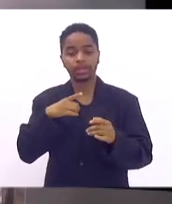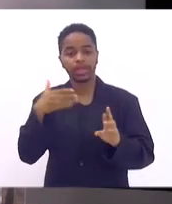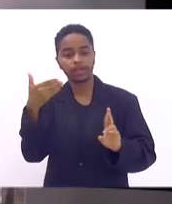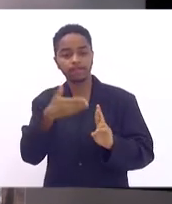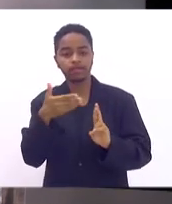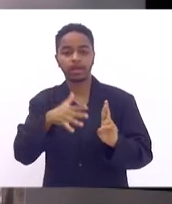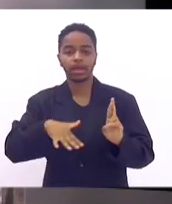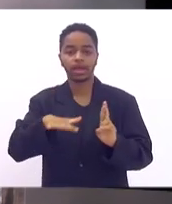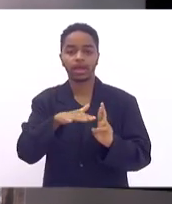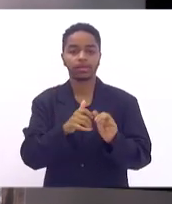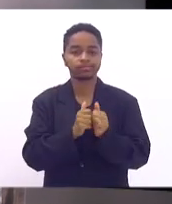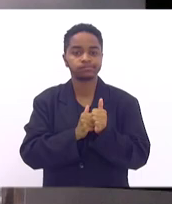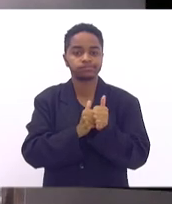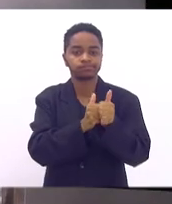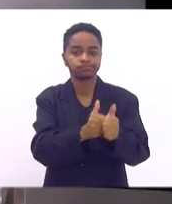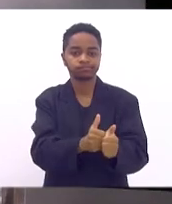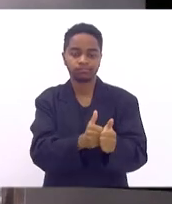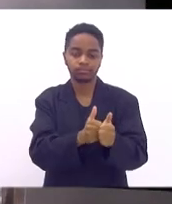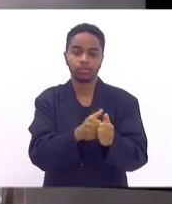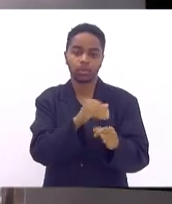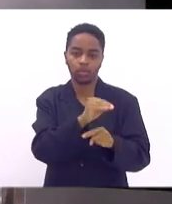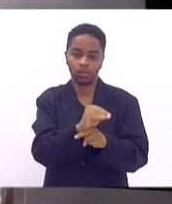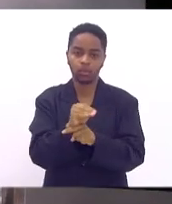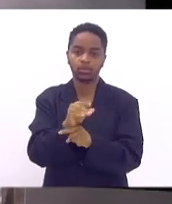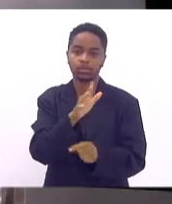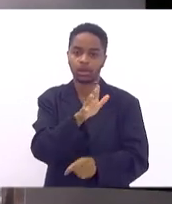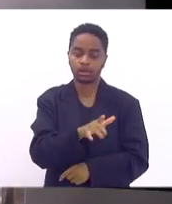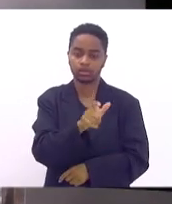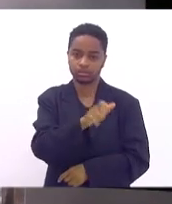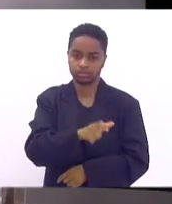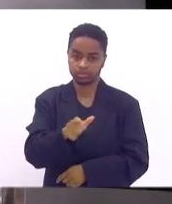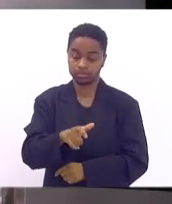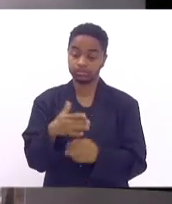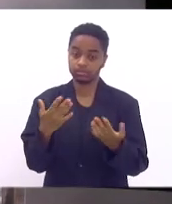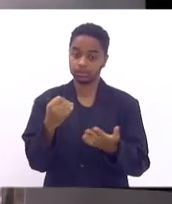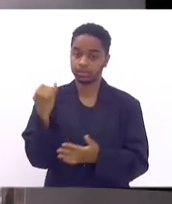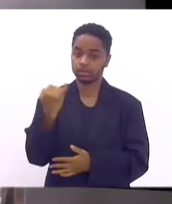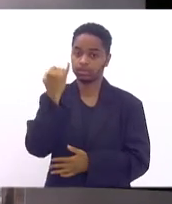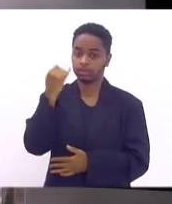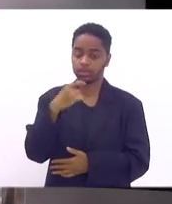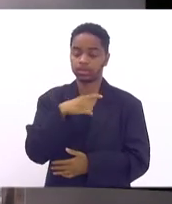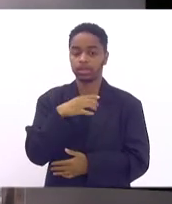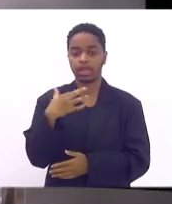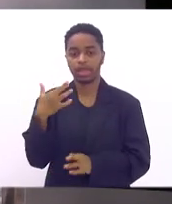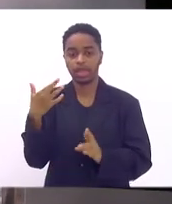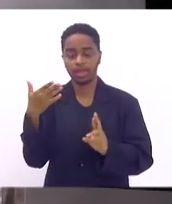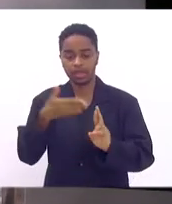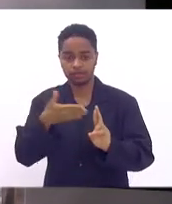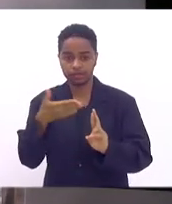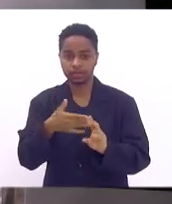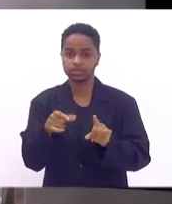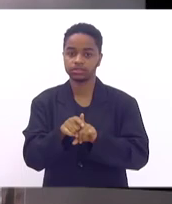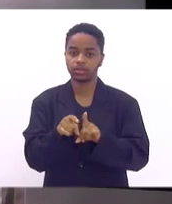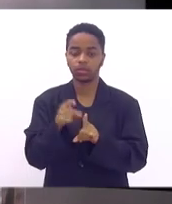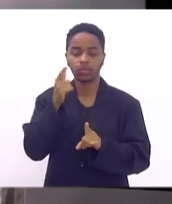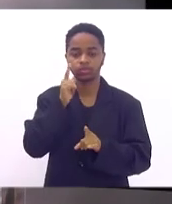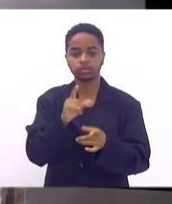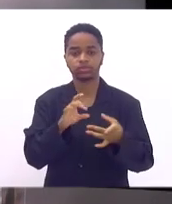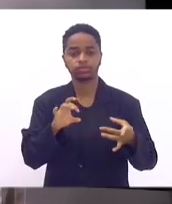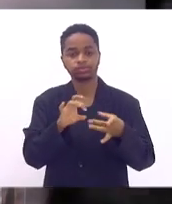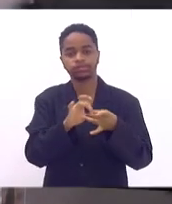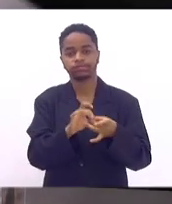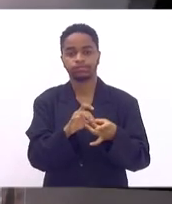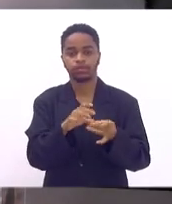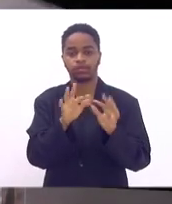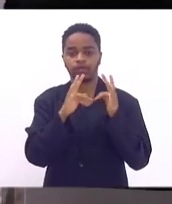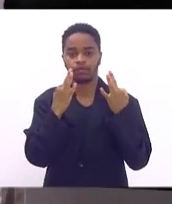esse acompanhamento e esse cuidado. Então, é muito importante que ela esteja referenciada nessa rede, que ela fortaleça os vínculos familiares,